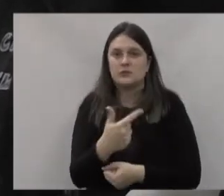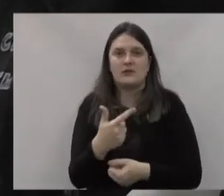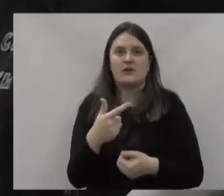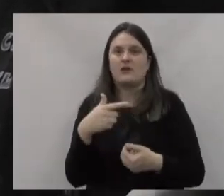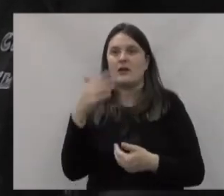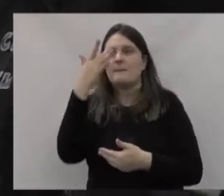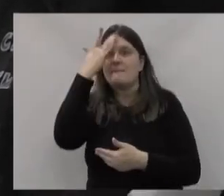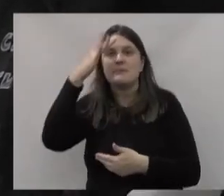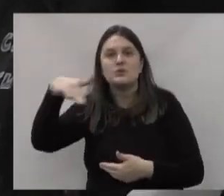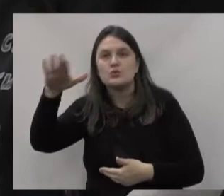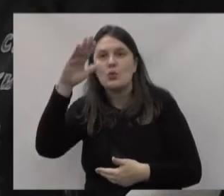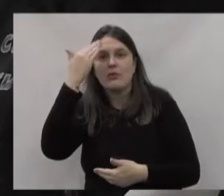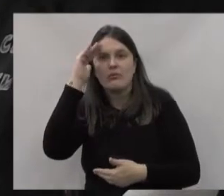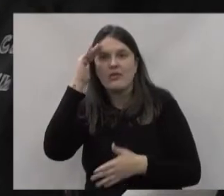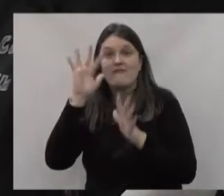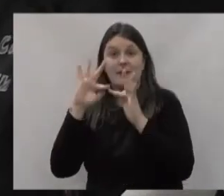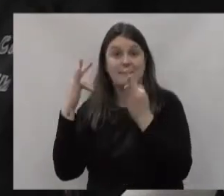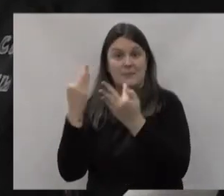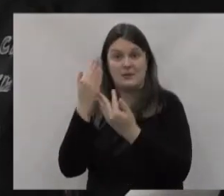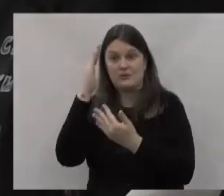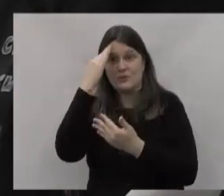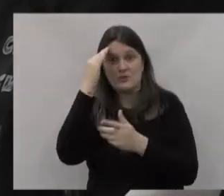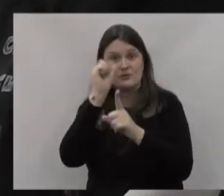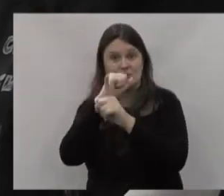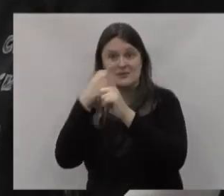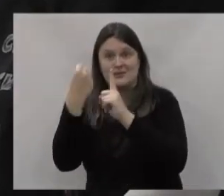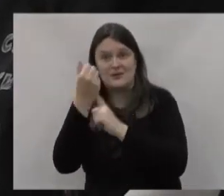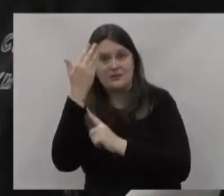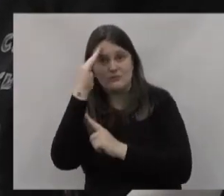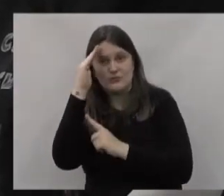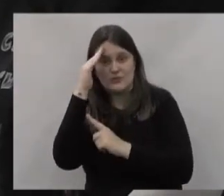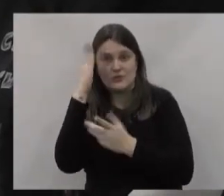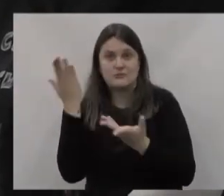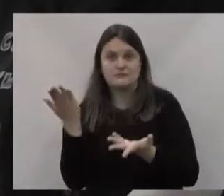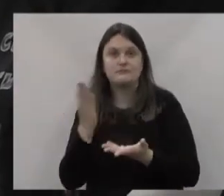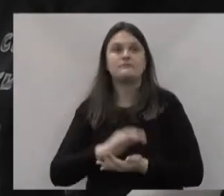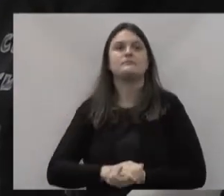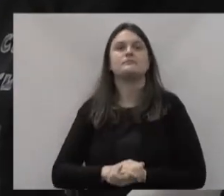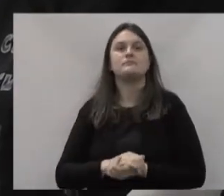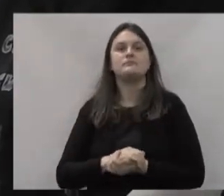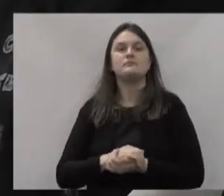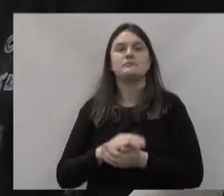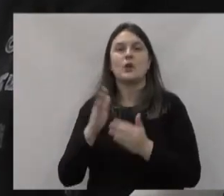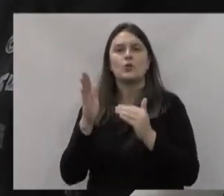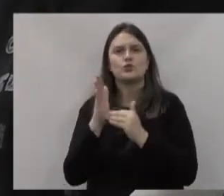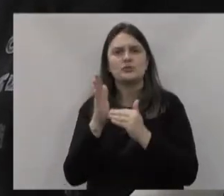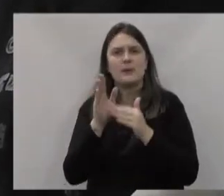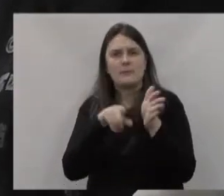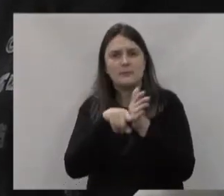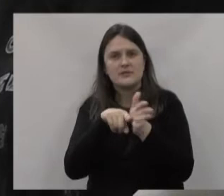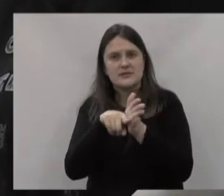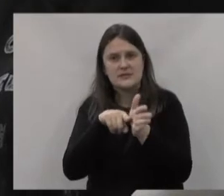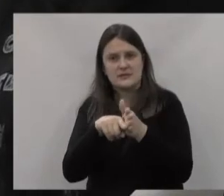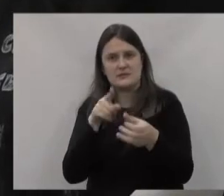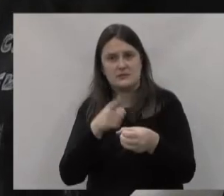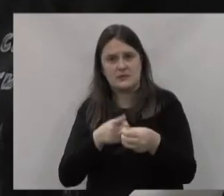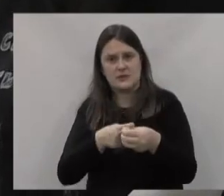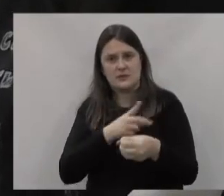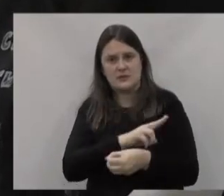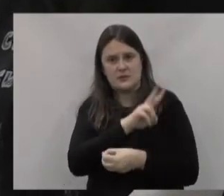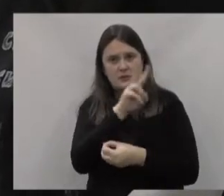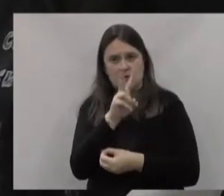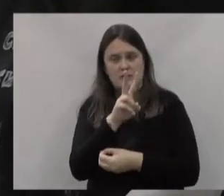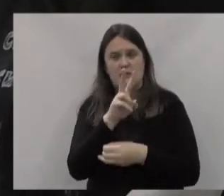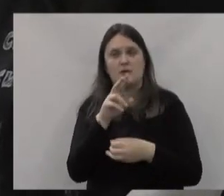foram compreendidas pela família e sociedade. Né? Os últimos dados aqui da comarca de União da Vitória, é